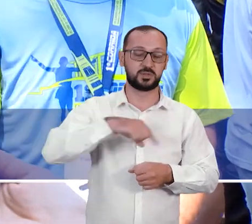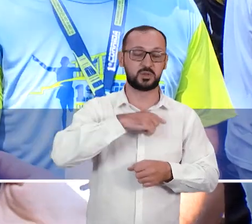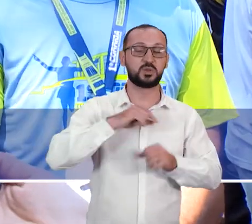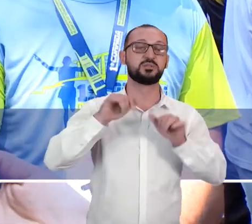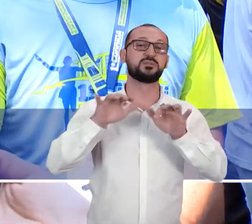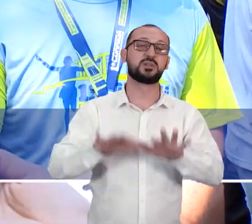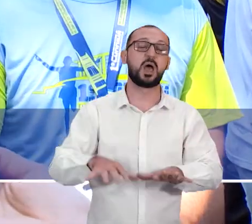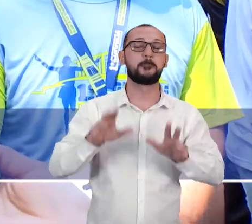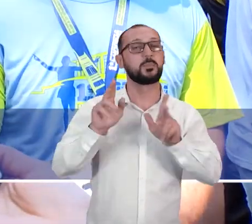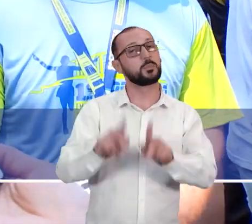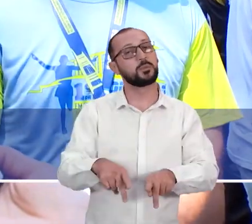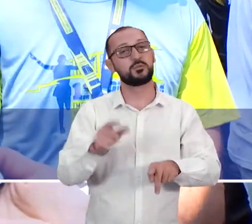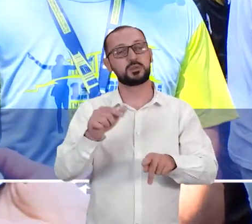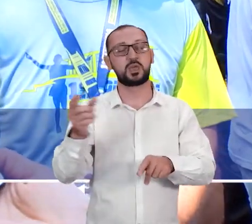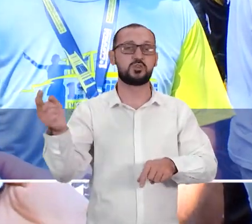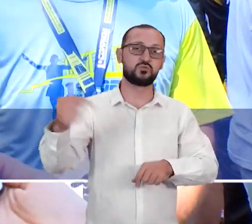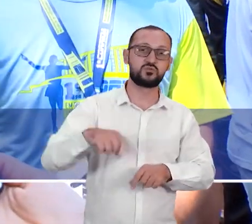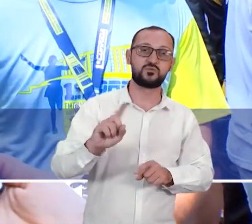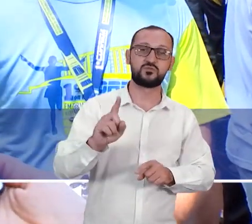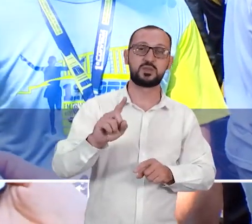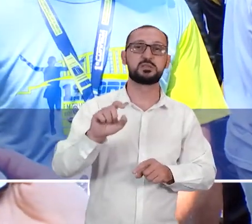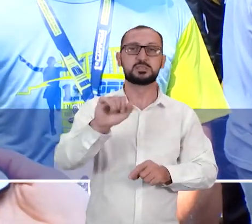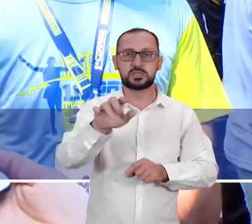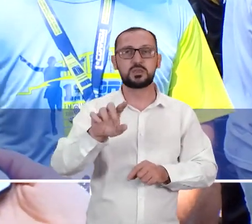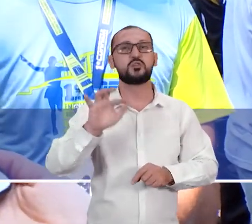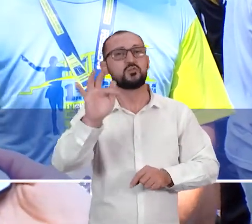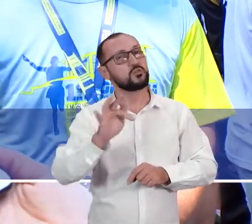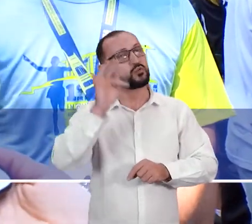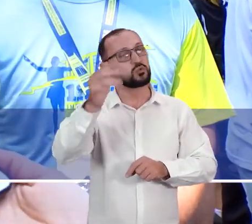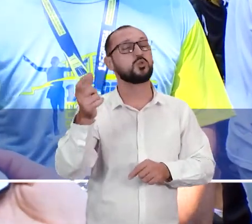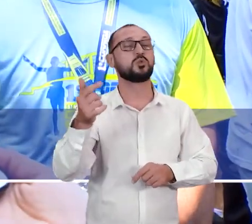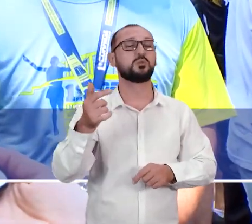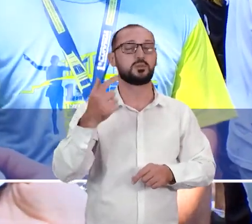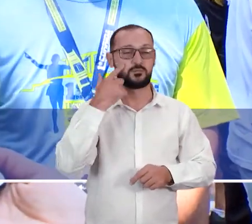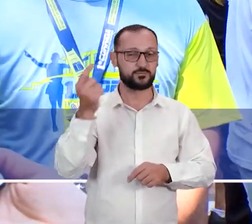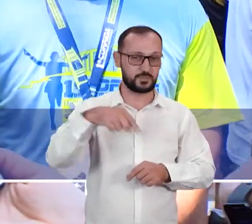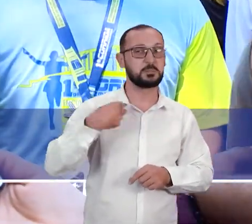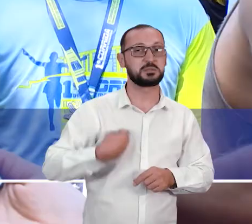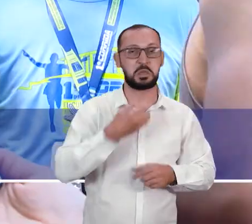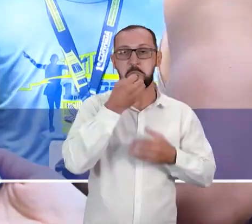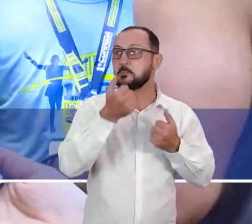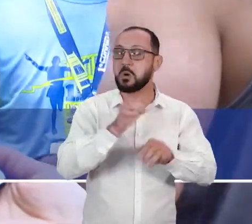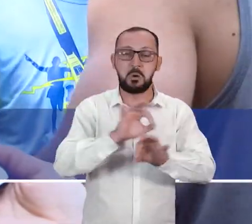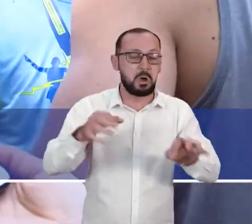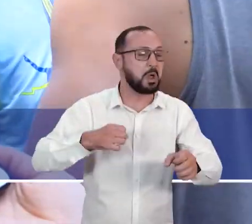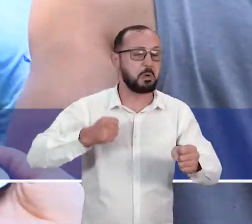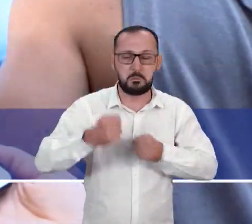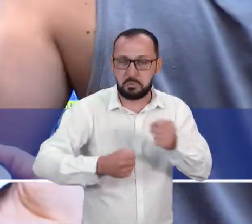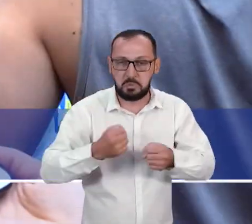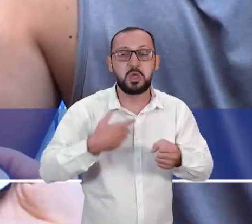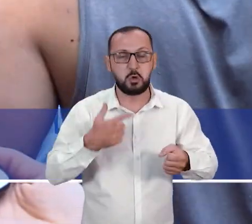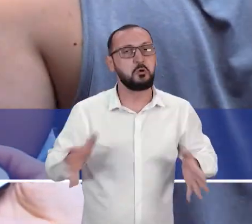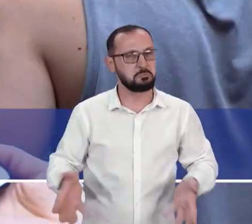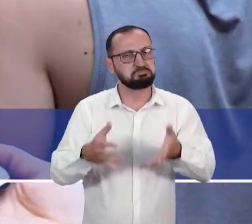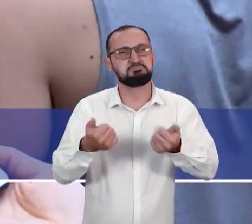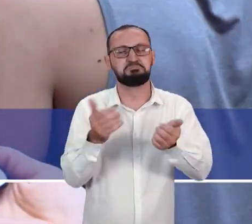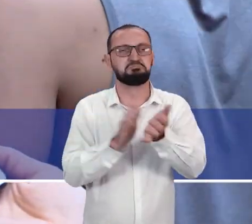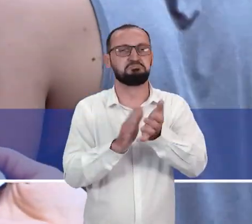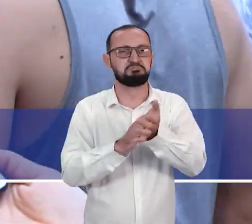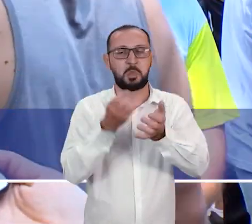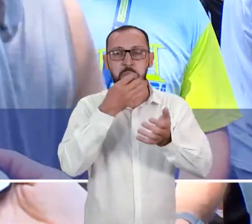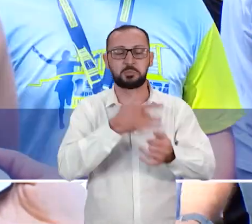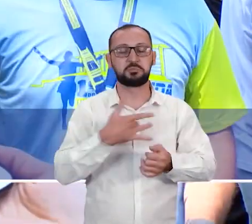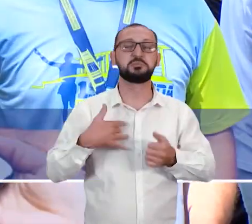importante para todos mundo que estão aqui, para a população e quem não veio também. Se puder vir na próxima, está convidado. É uma prova muito boa,